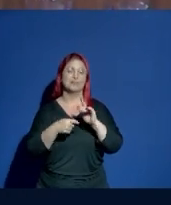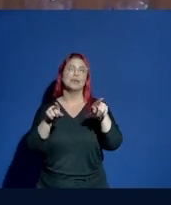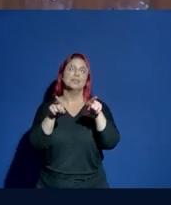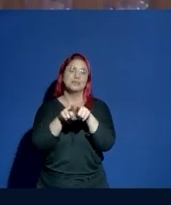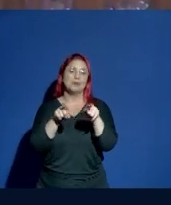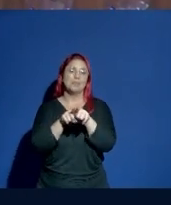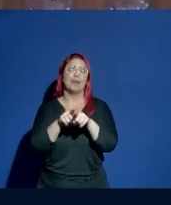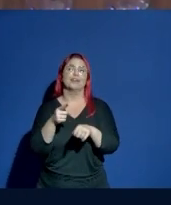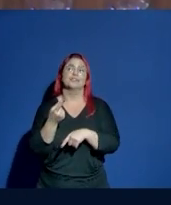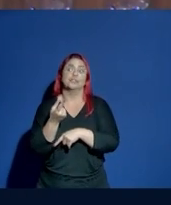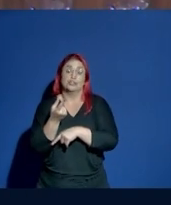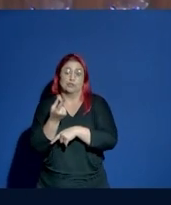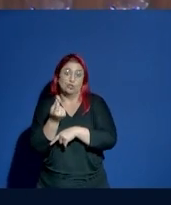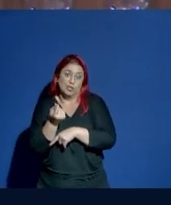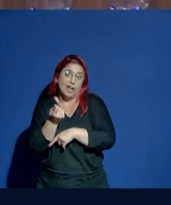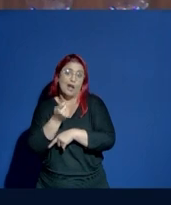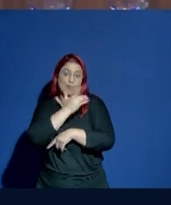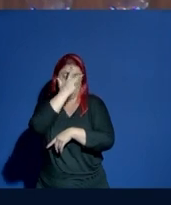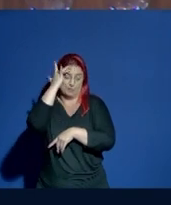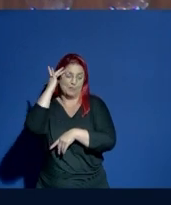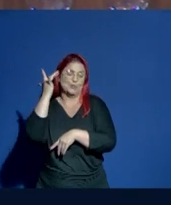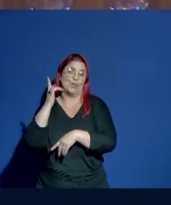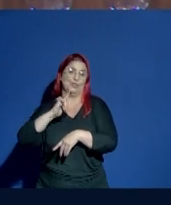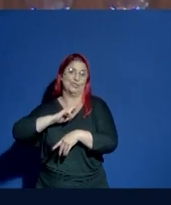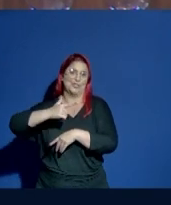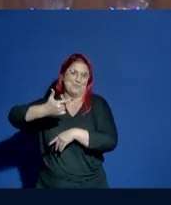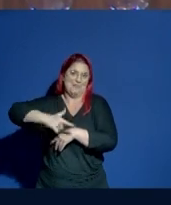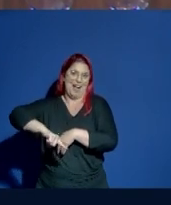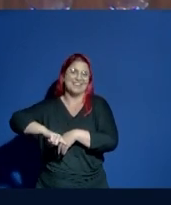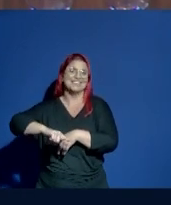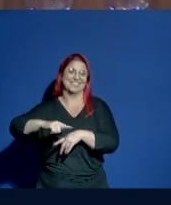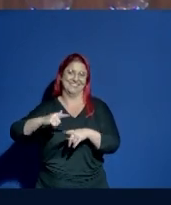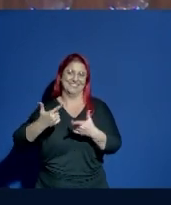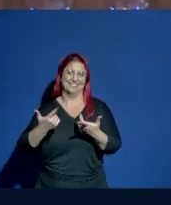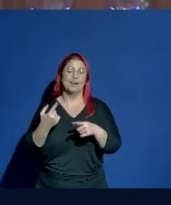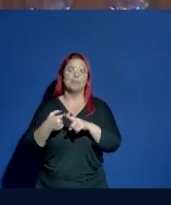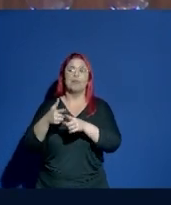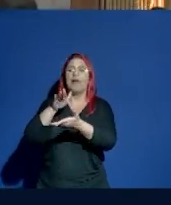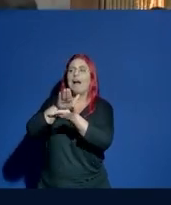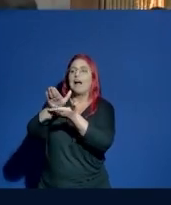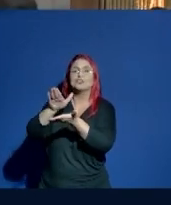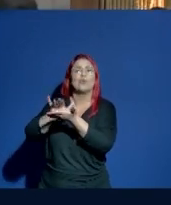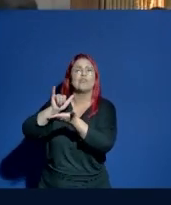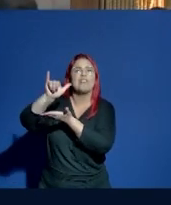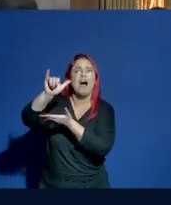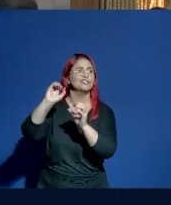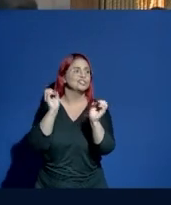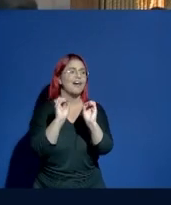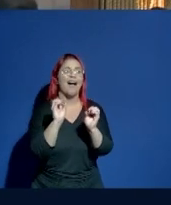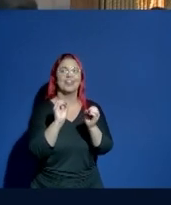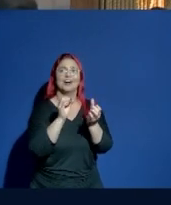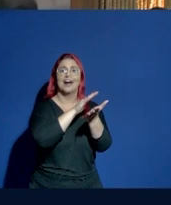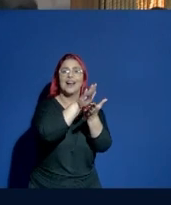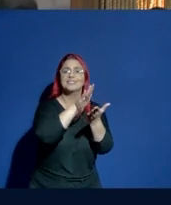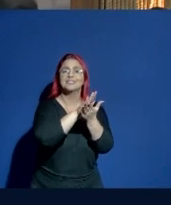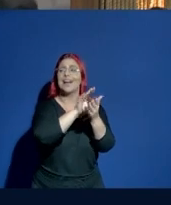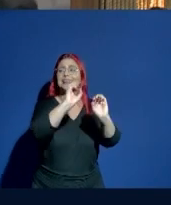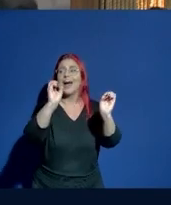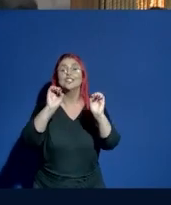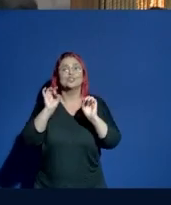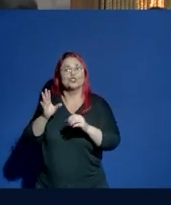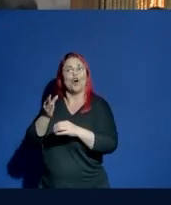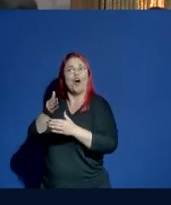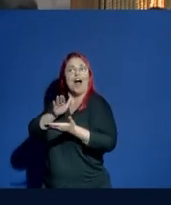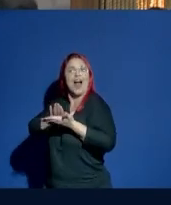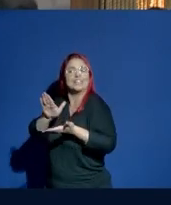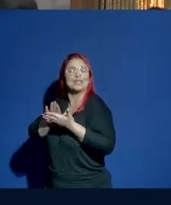mais disponível para alimentação, porque os serviços, viagens, não foi gasto. Agora a gente tem uma mudança,